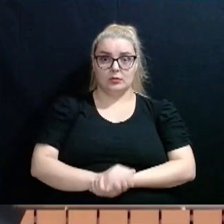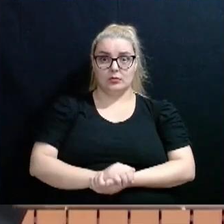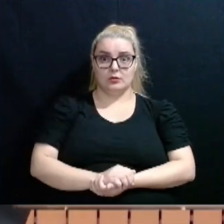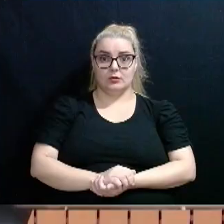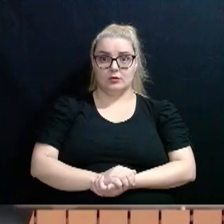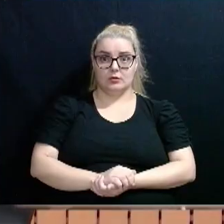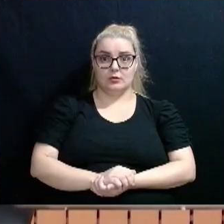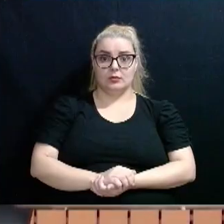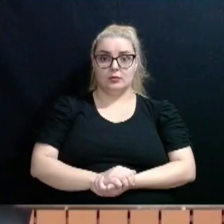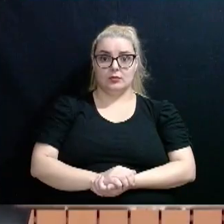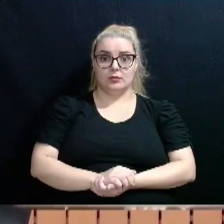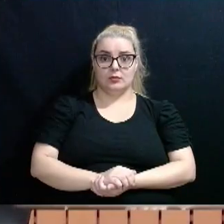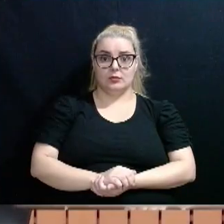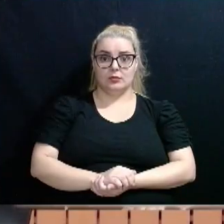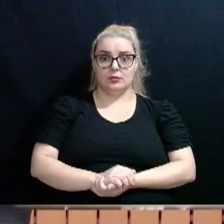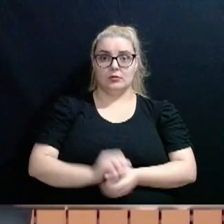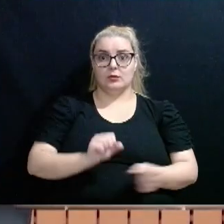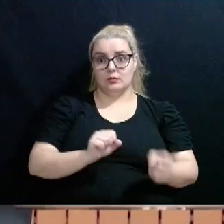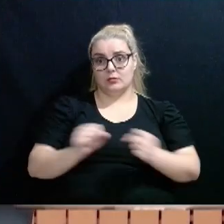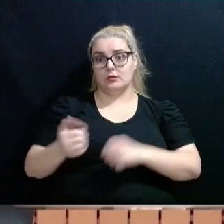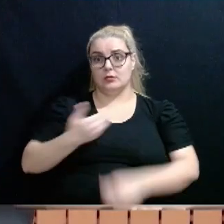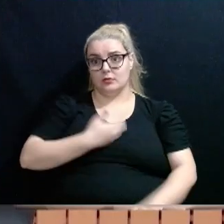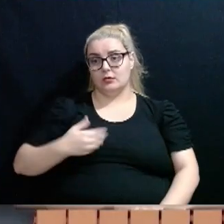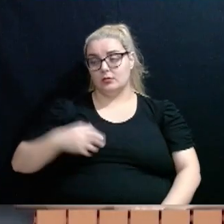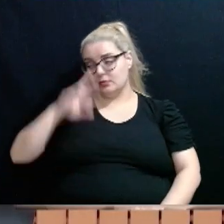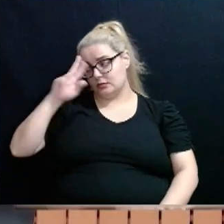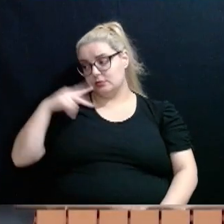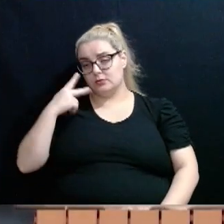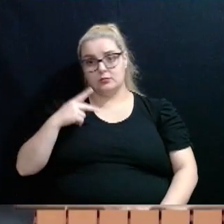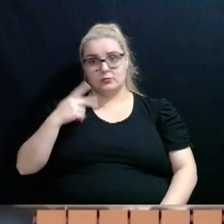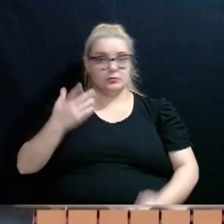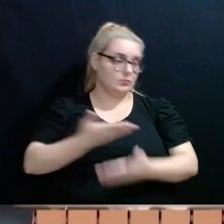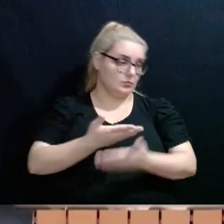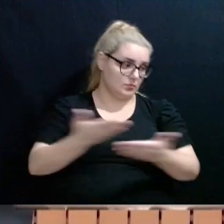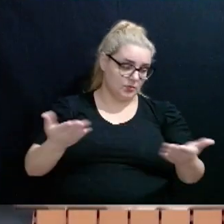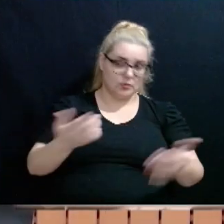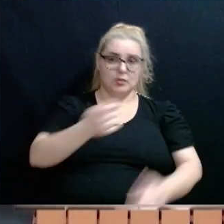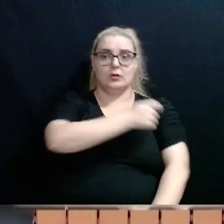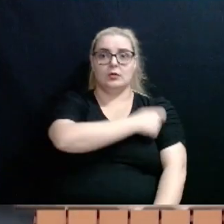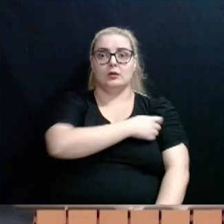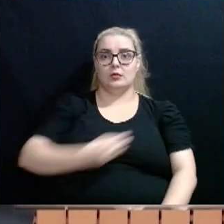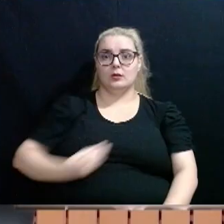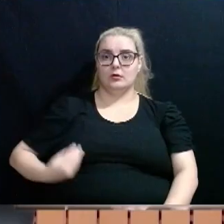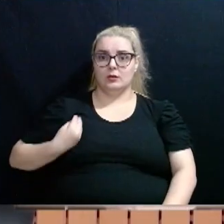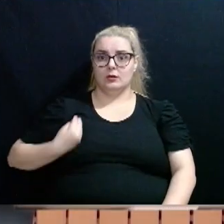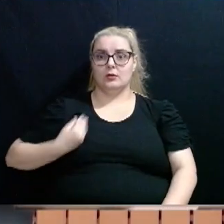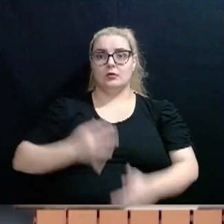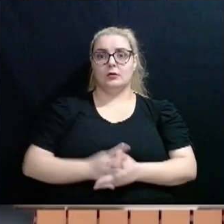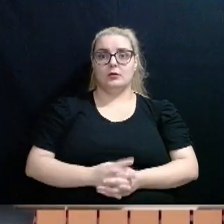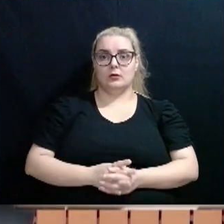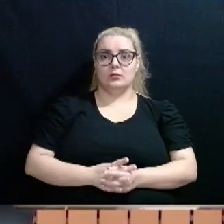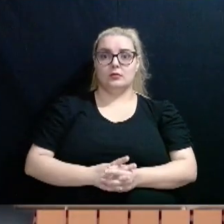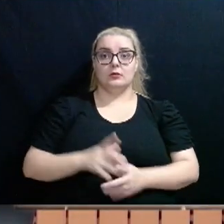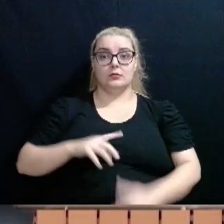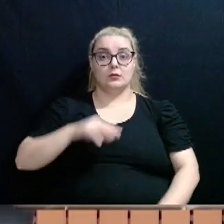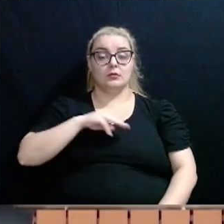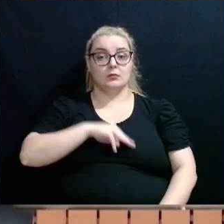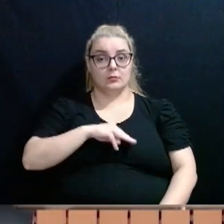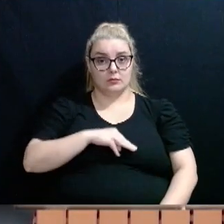o poder público, senhores vereadores, autoridades que estão aqui, têm o dever e